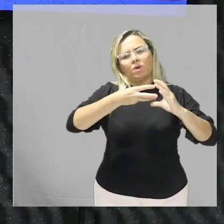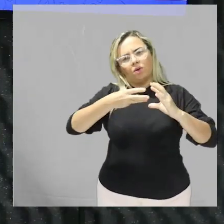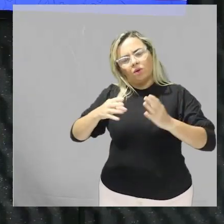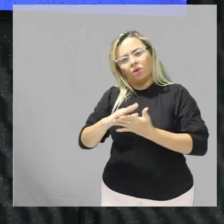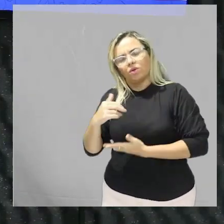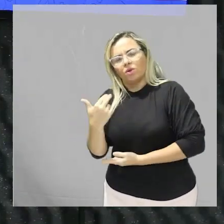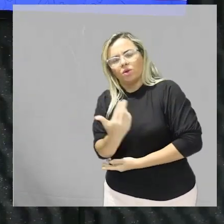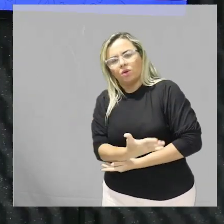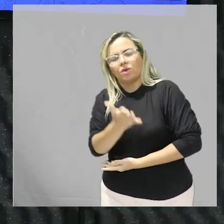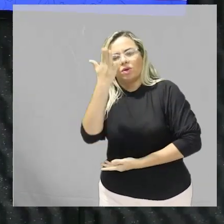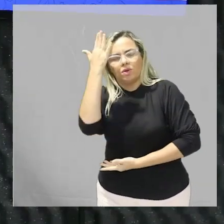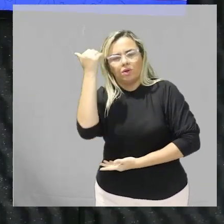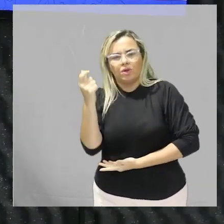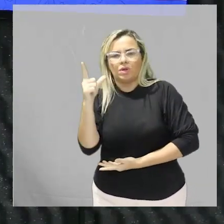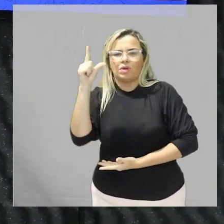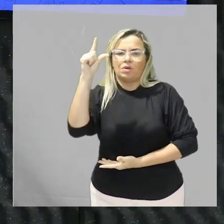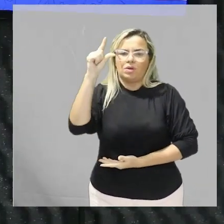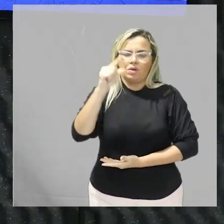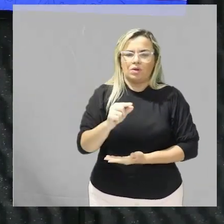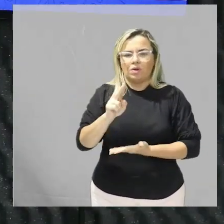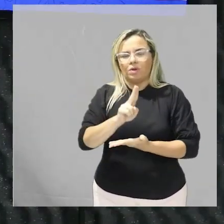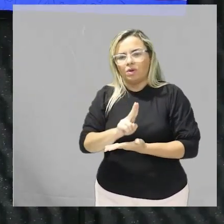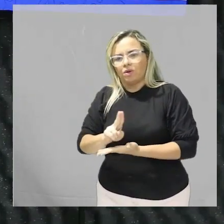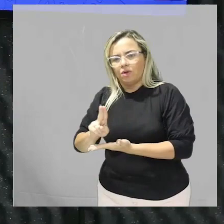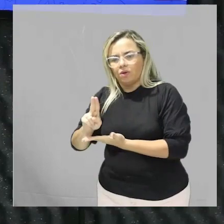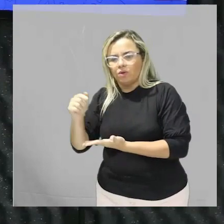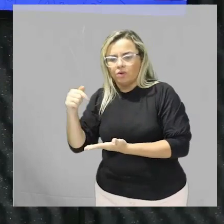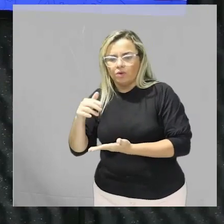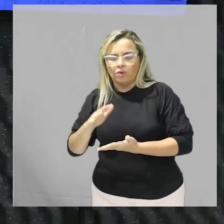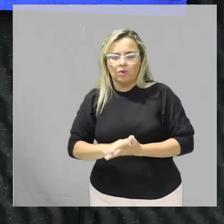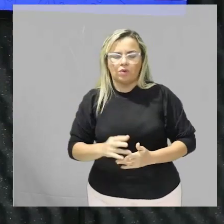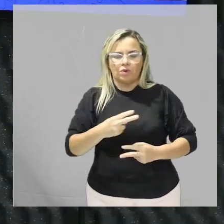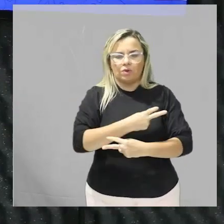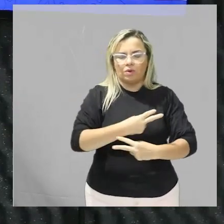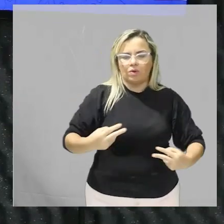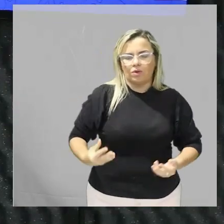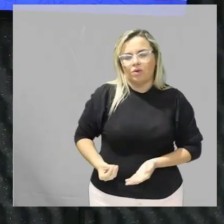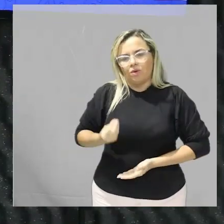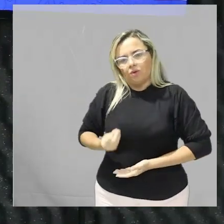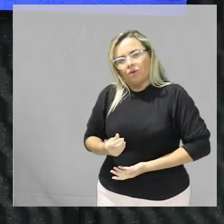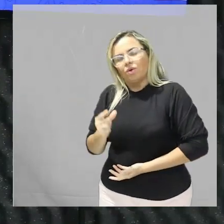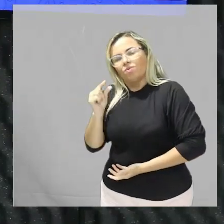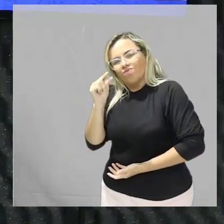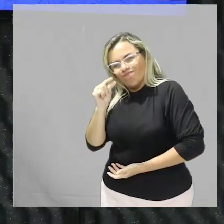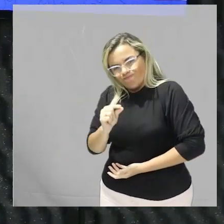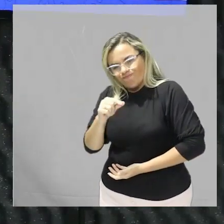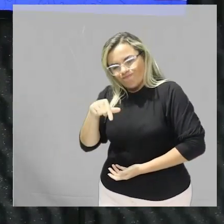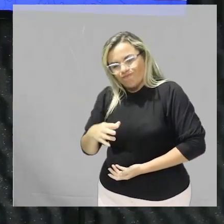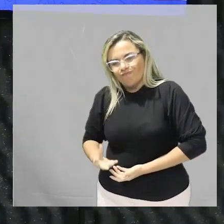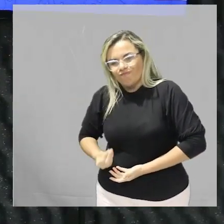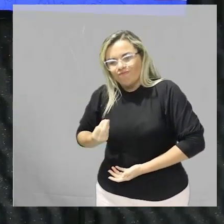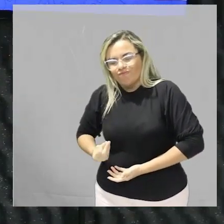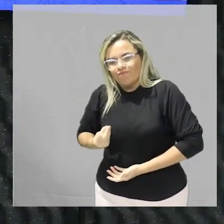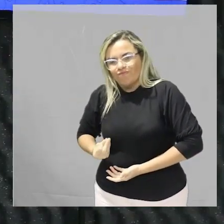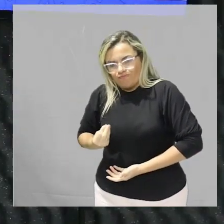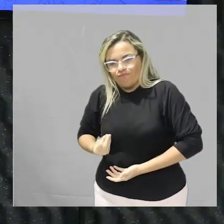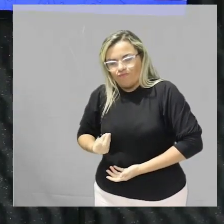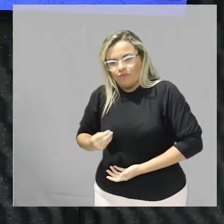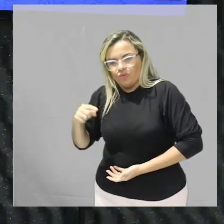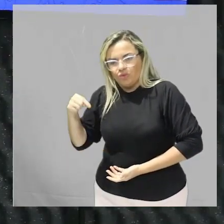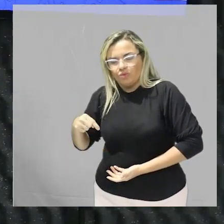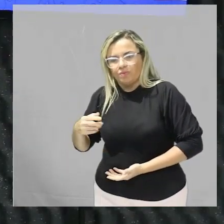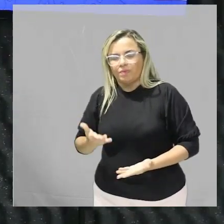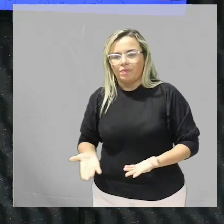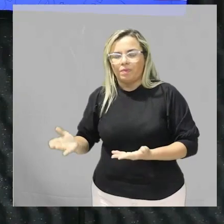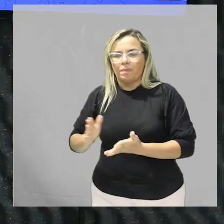célula ela é a menor unidade que forma um ser vivo. É a menor parte viva de um organismo vivo.